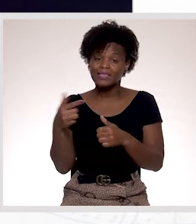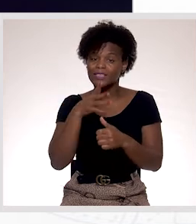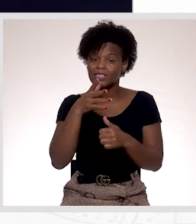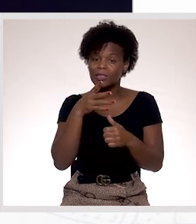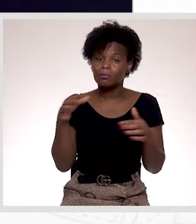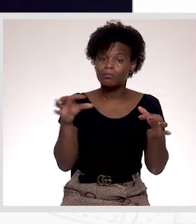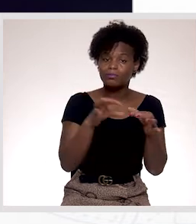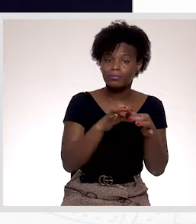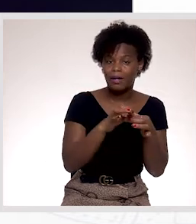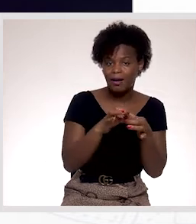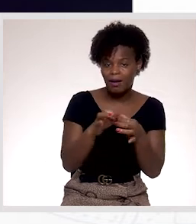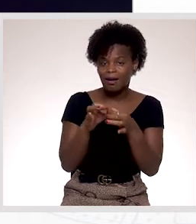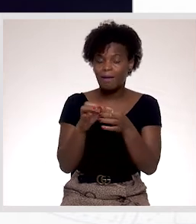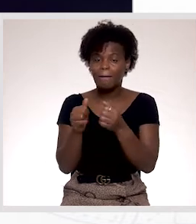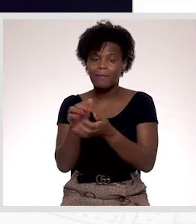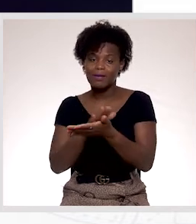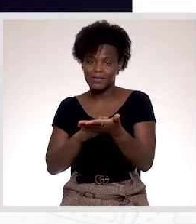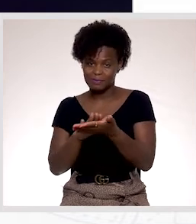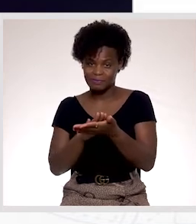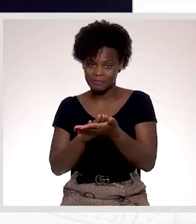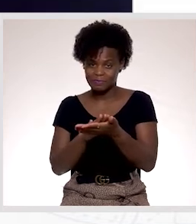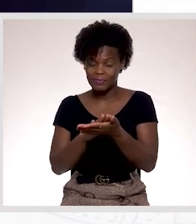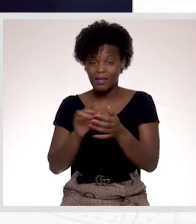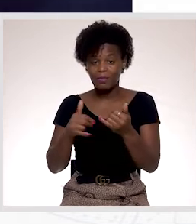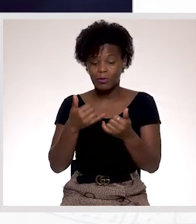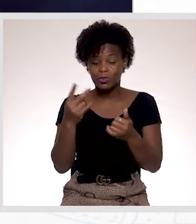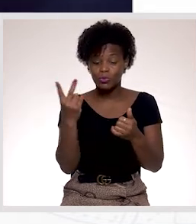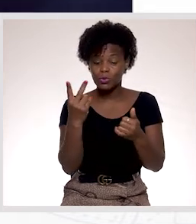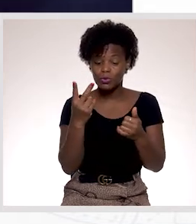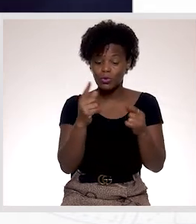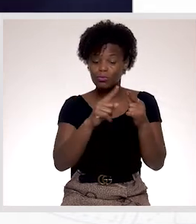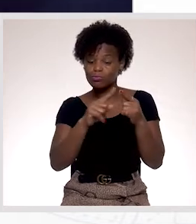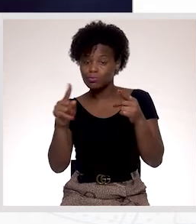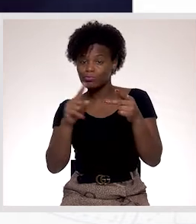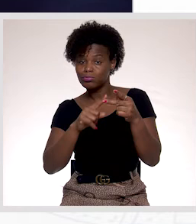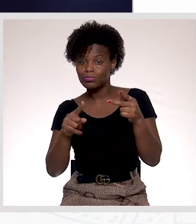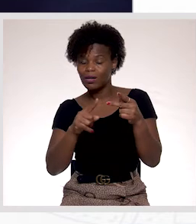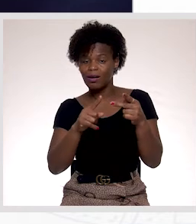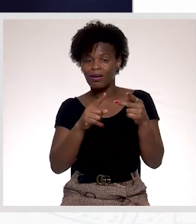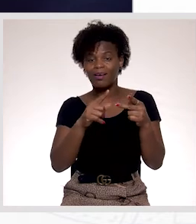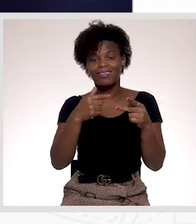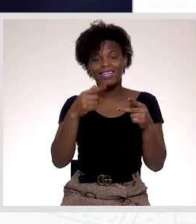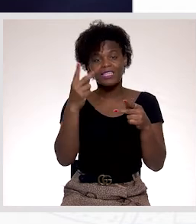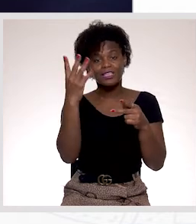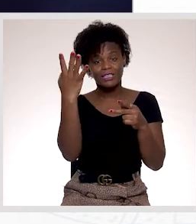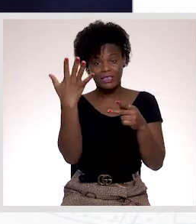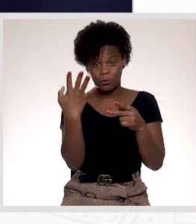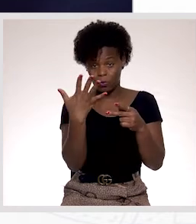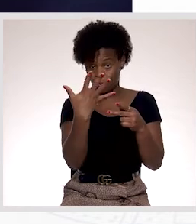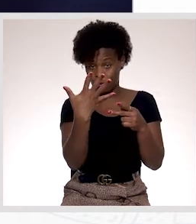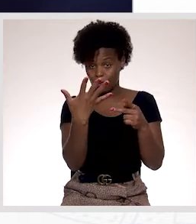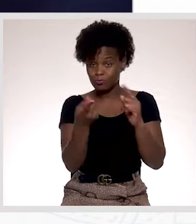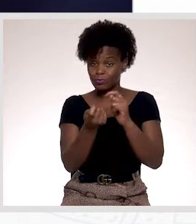de emparelhamento de base como complementares. A dupla hélice terá uma vertente orientada de 5' para